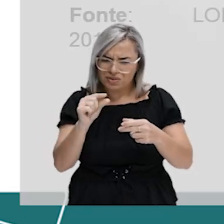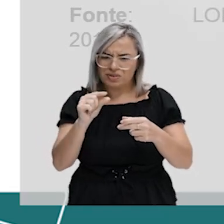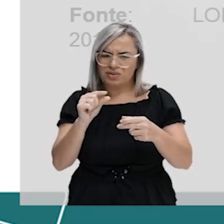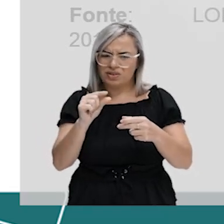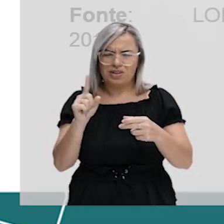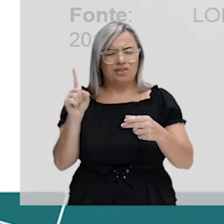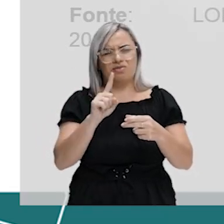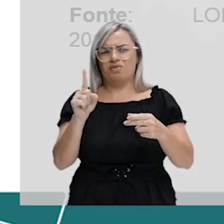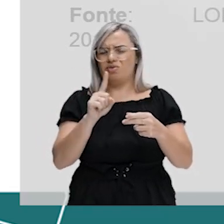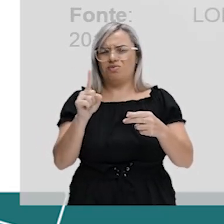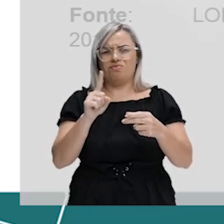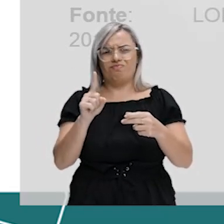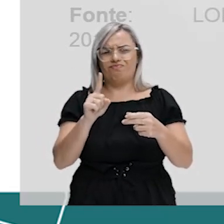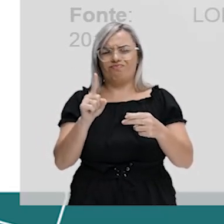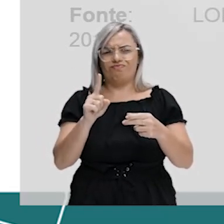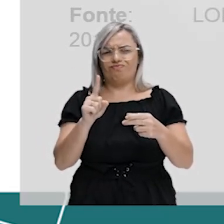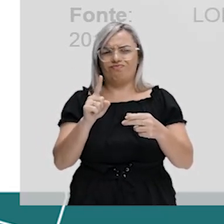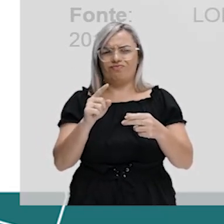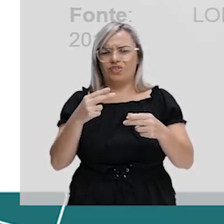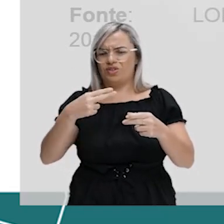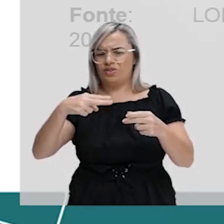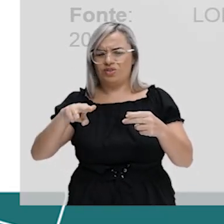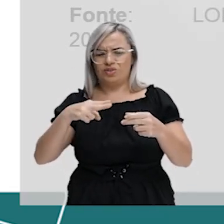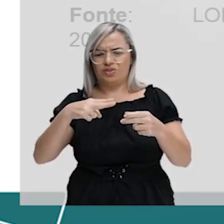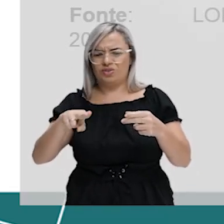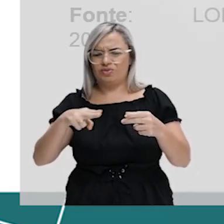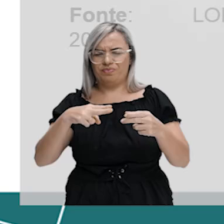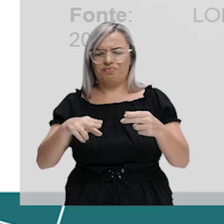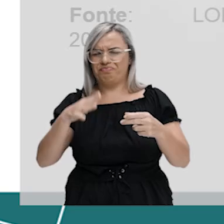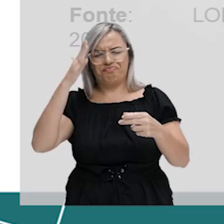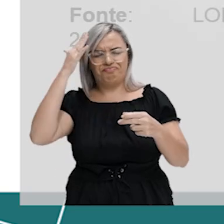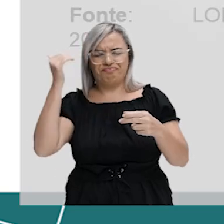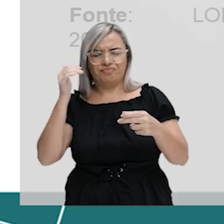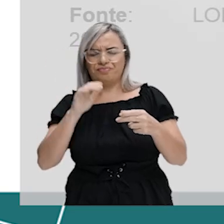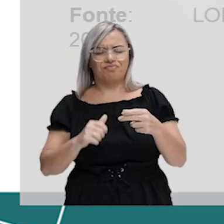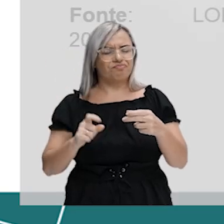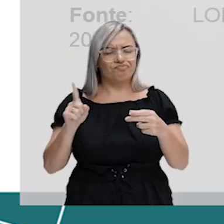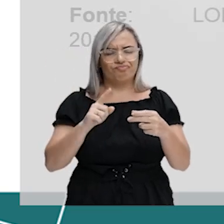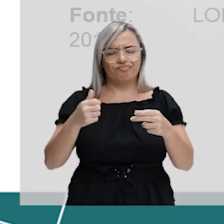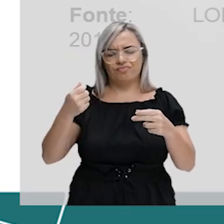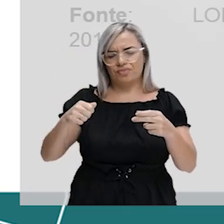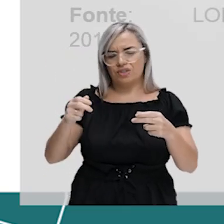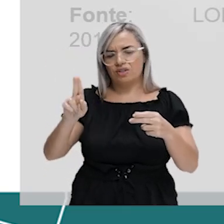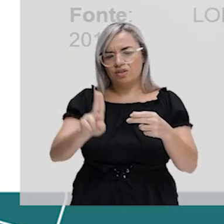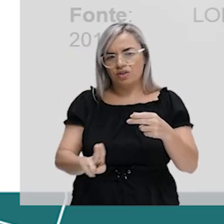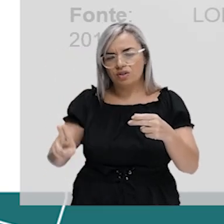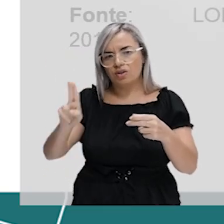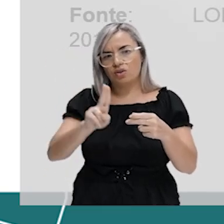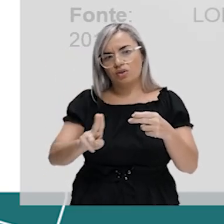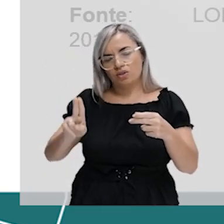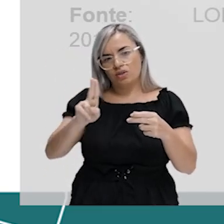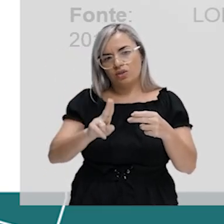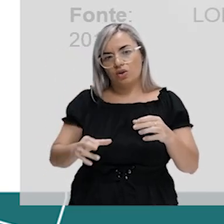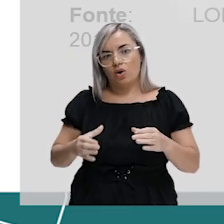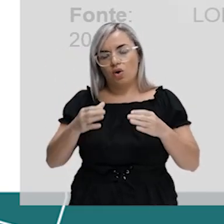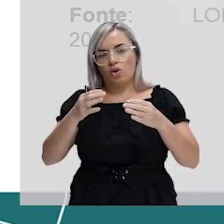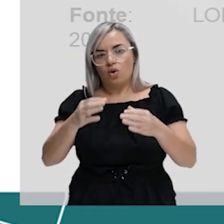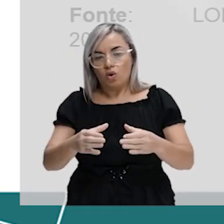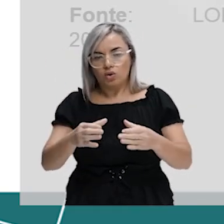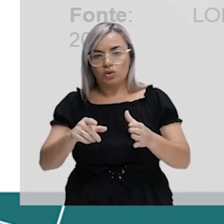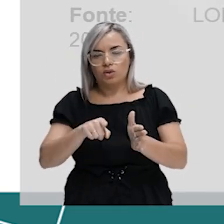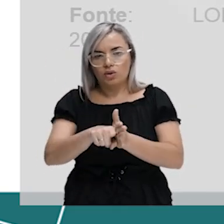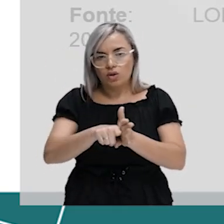o nome deles, porque não cabe a nós aqui a gente saber o nome desses tubos. Mas é muito usado em laboratórios de